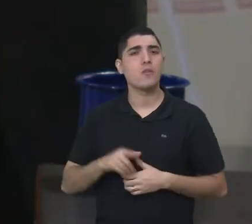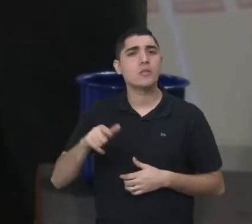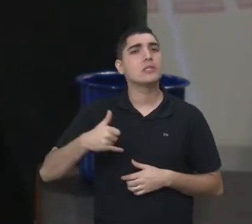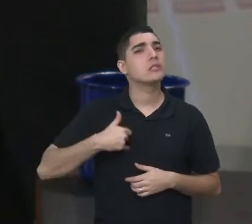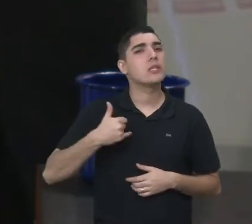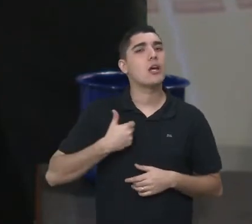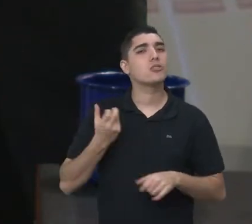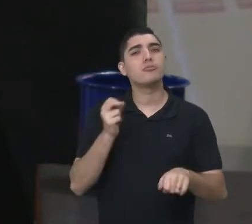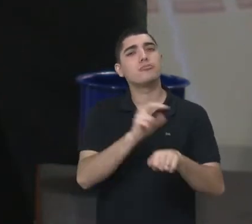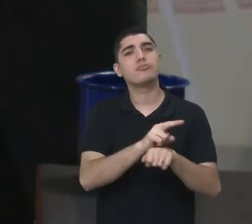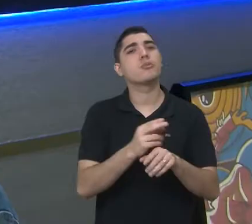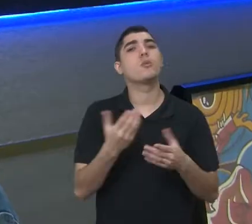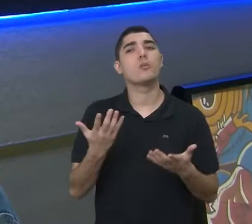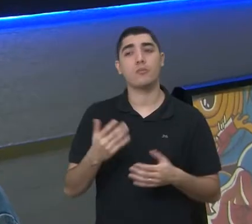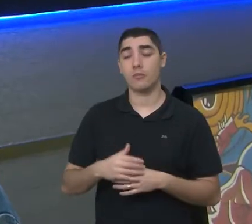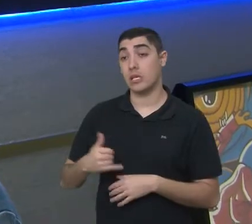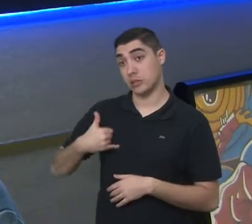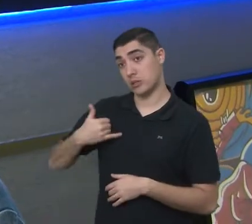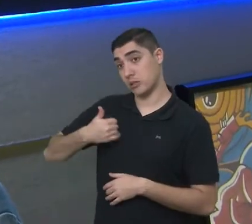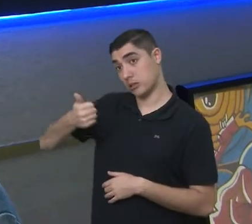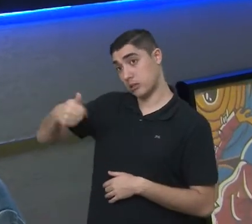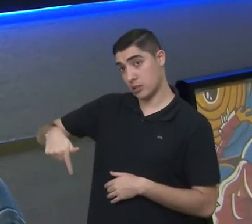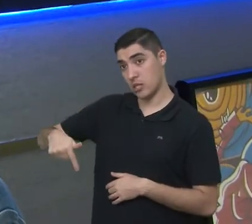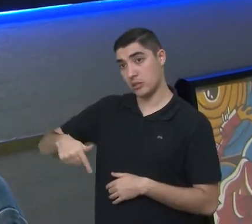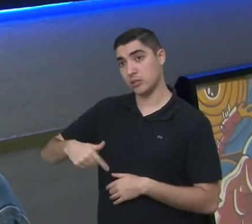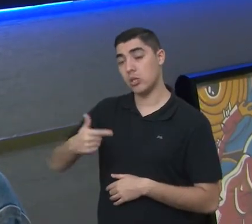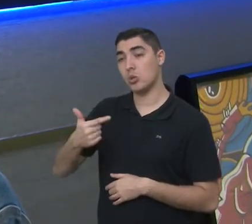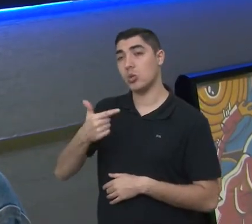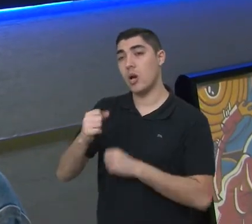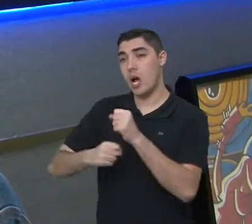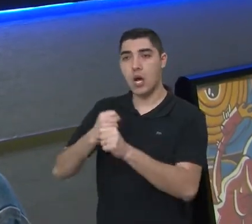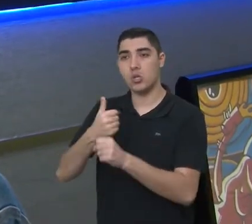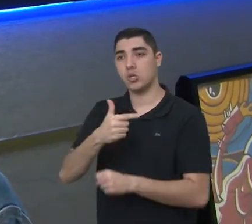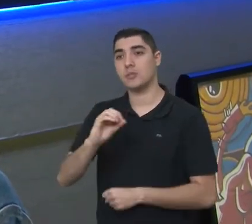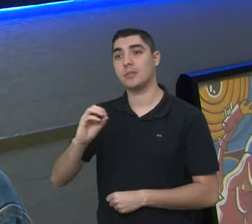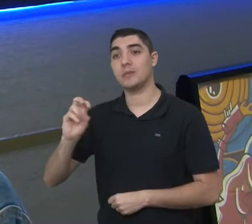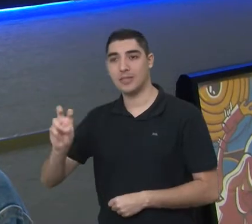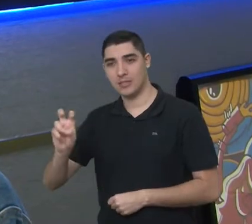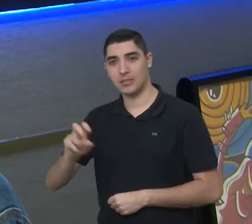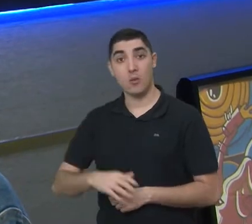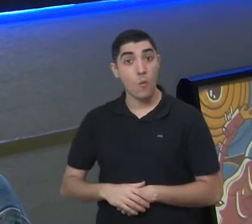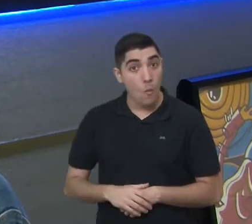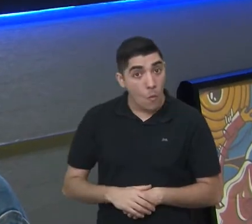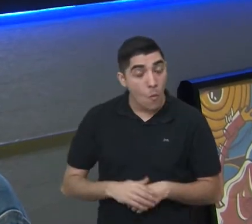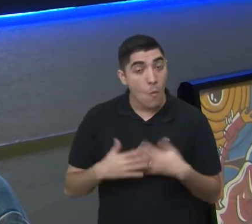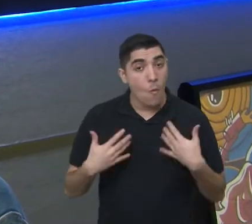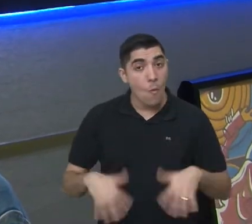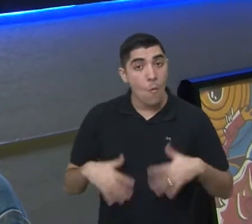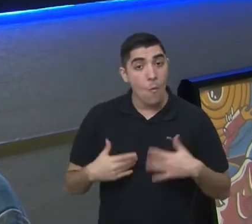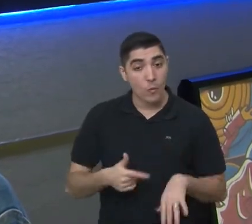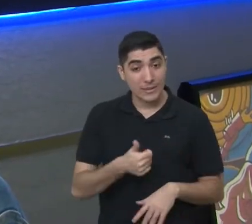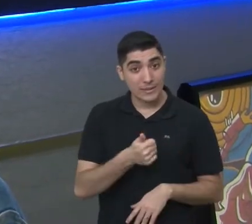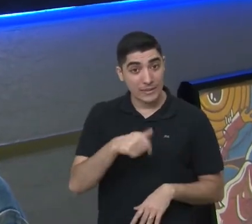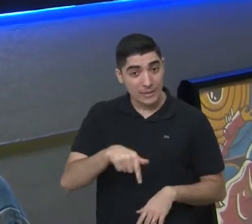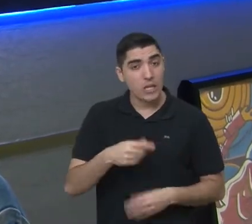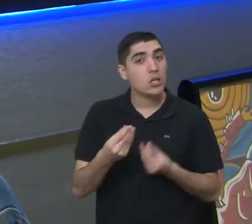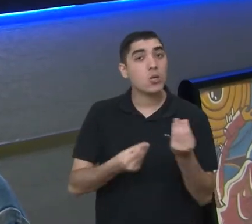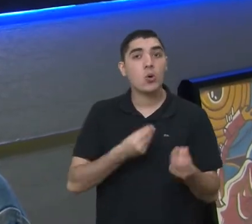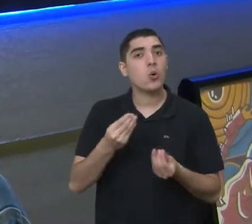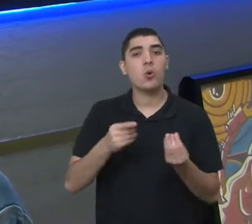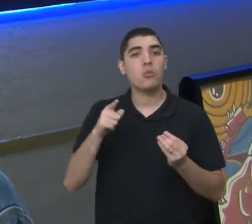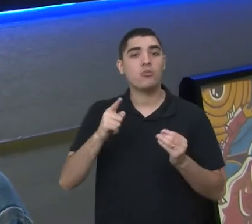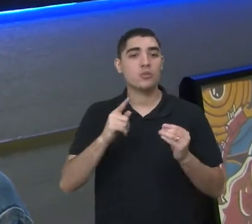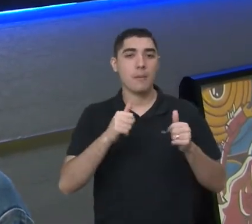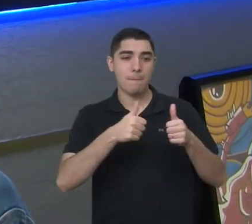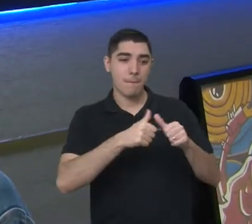Desculpa, você foi com quantos anos pra lá? Fui com 17. 17 anos, em menor de 2005. idade, cara. Como é que foi sair assim